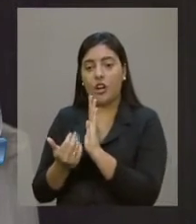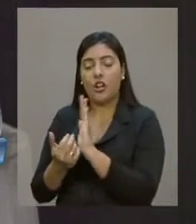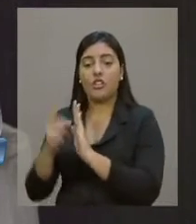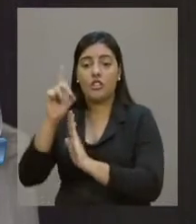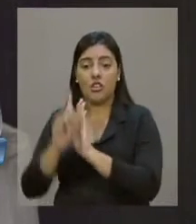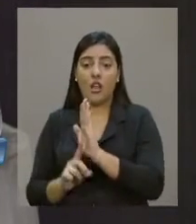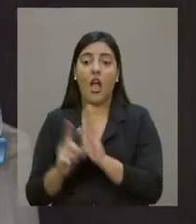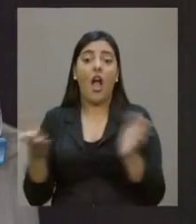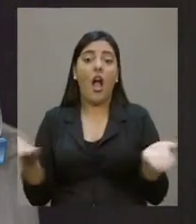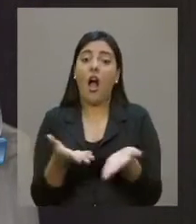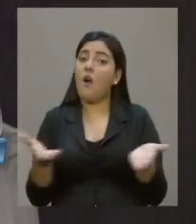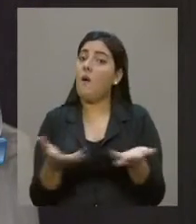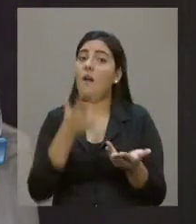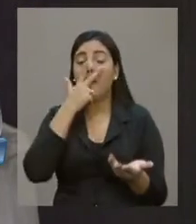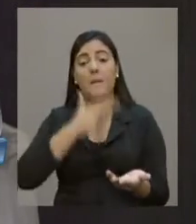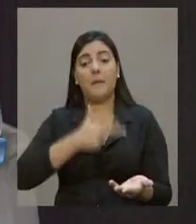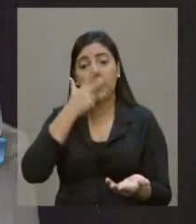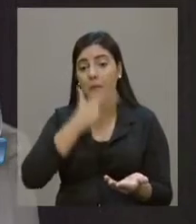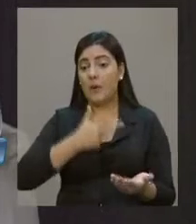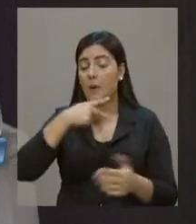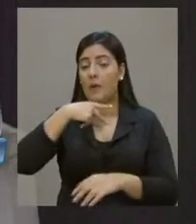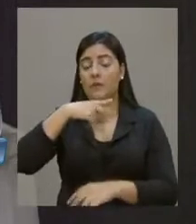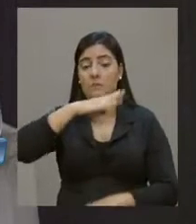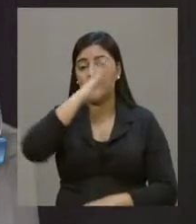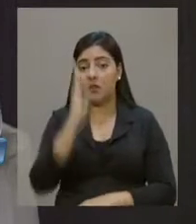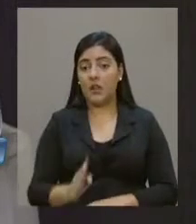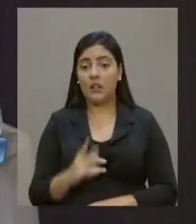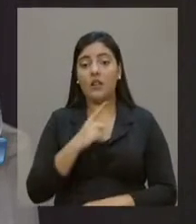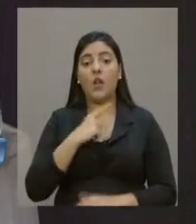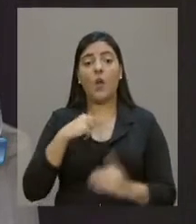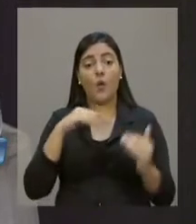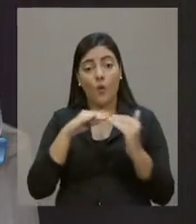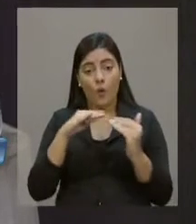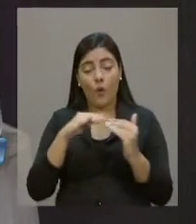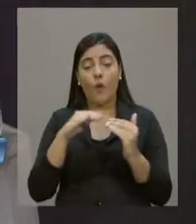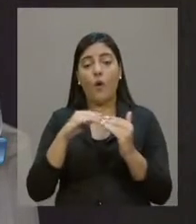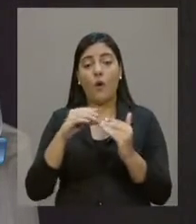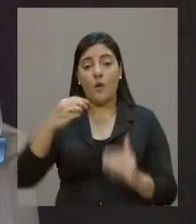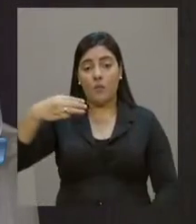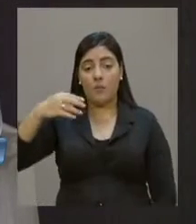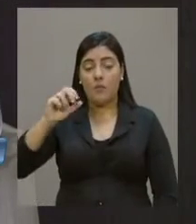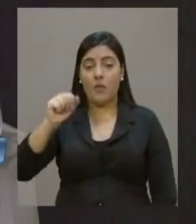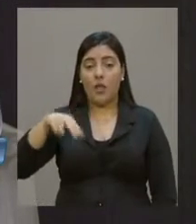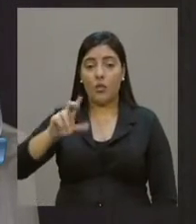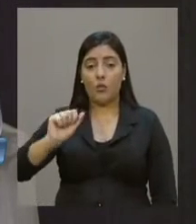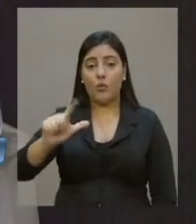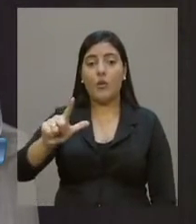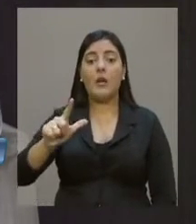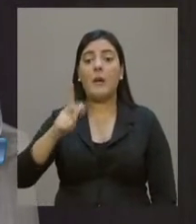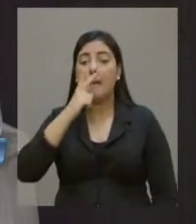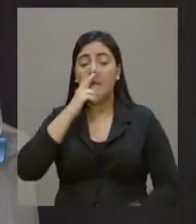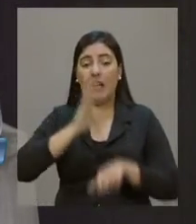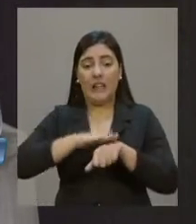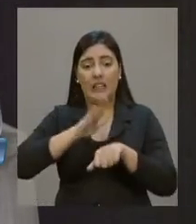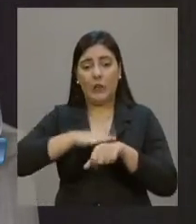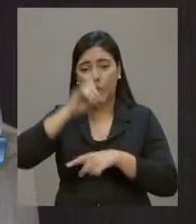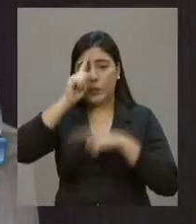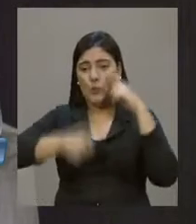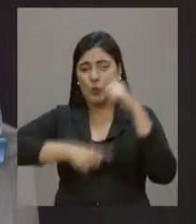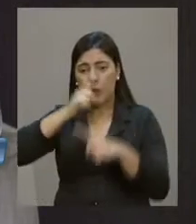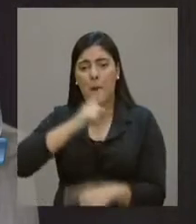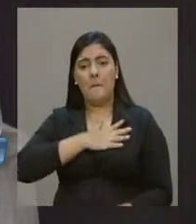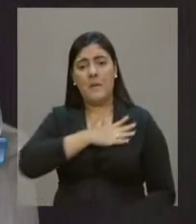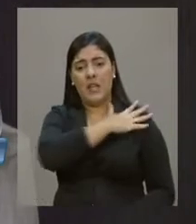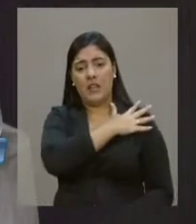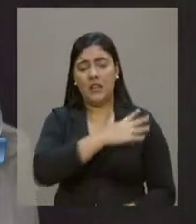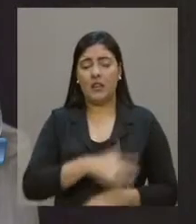está por acontecer aqui agora no Brasil, e queria concordar com essas palavras do Manuel Castells. É um processo de autoritarismo que vai